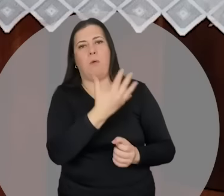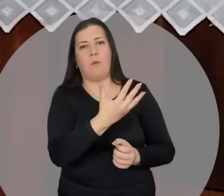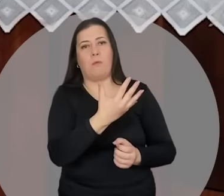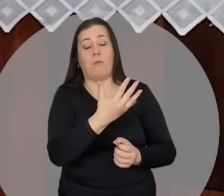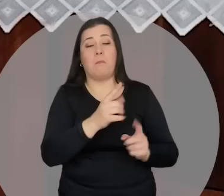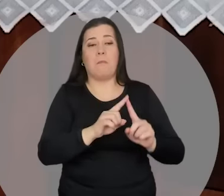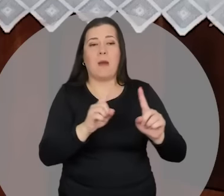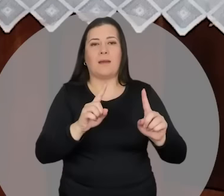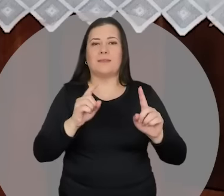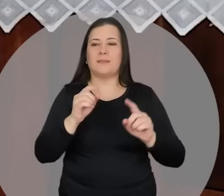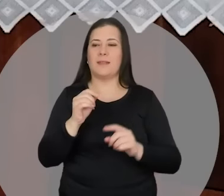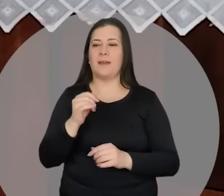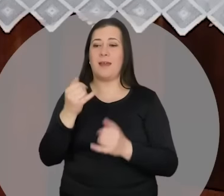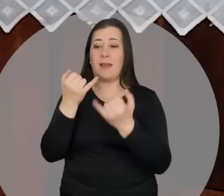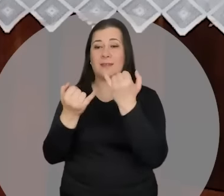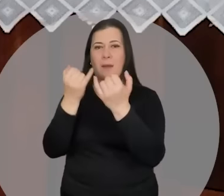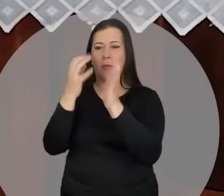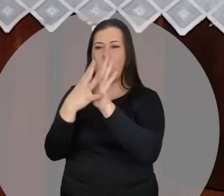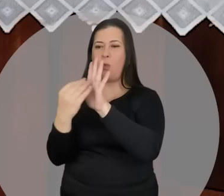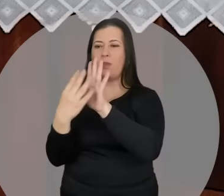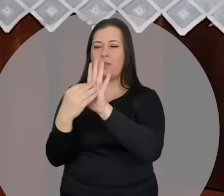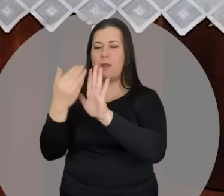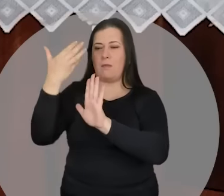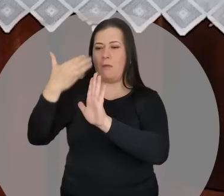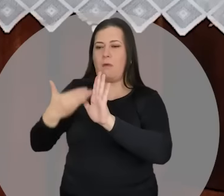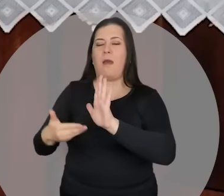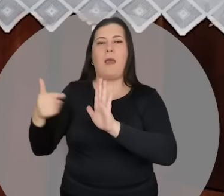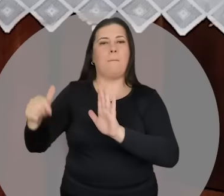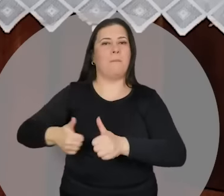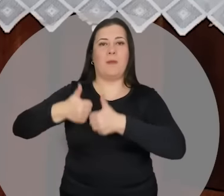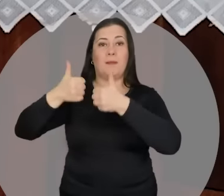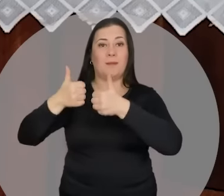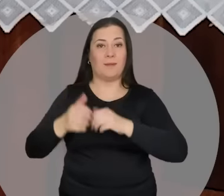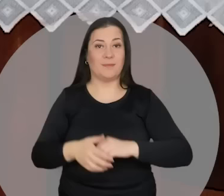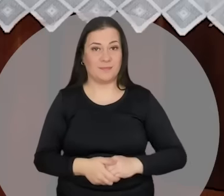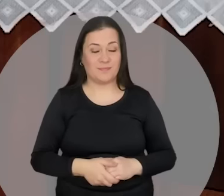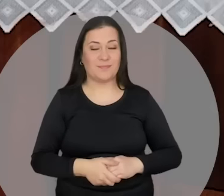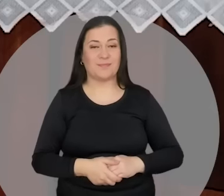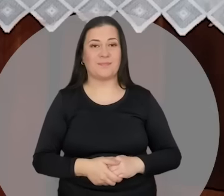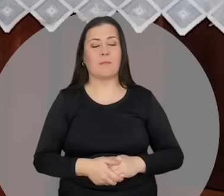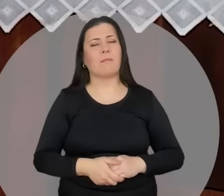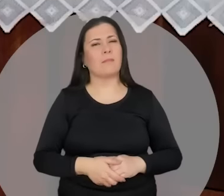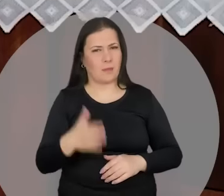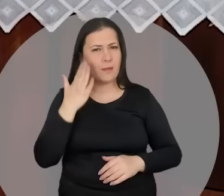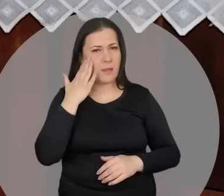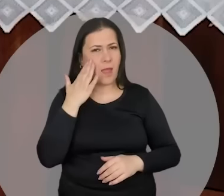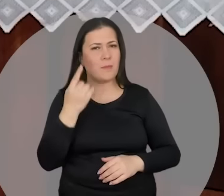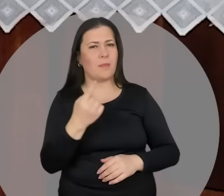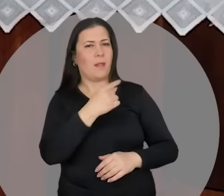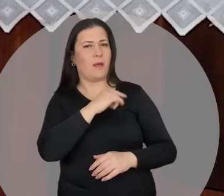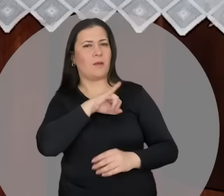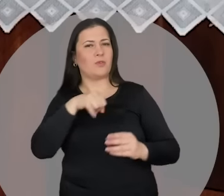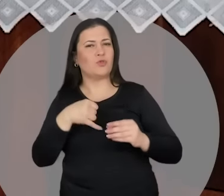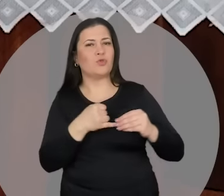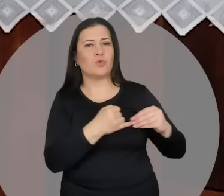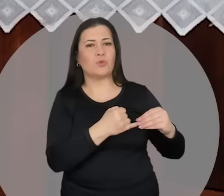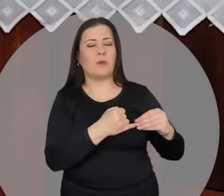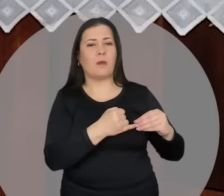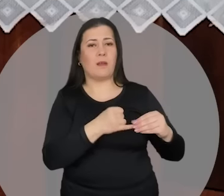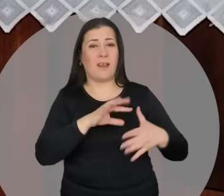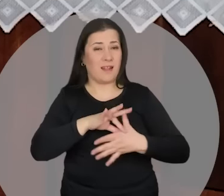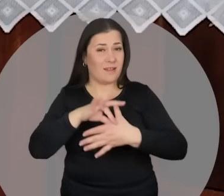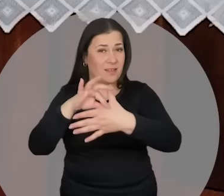Podemos ver no texto de Josué que ele não foi um líder apenas, um homem